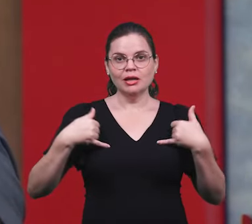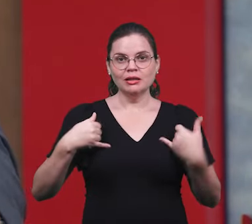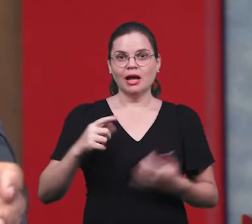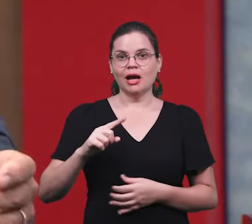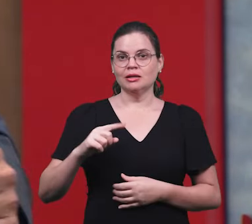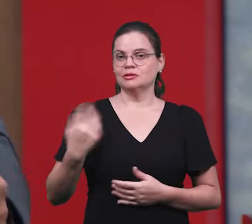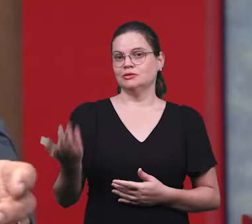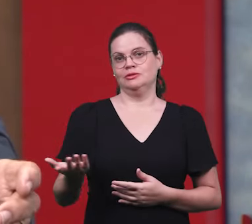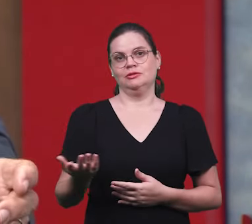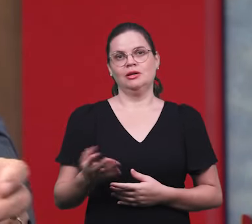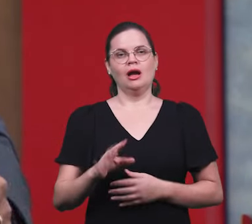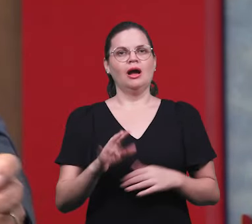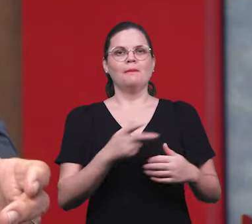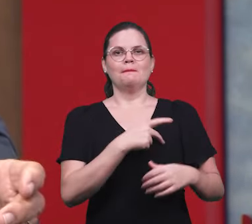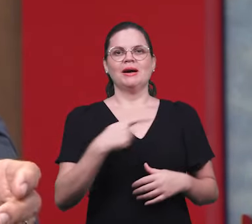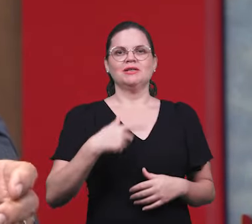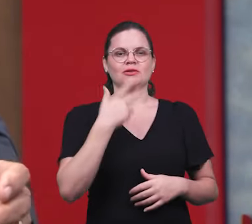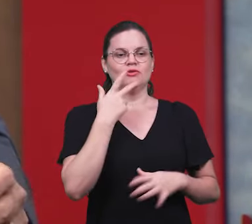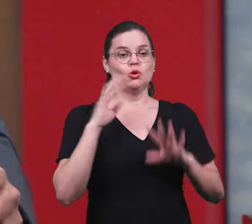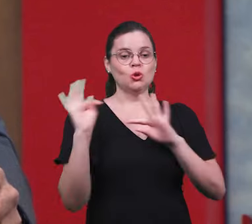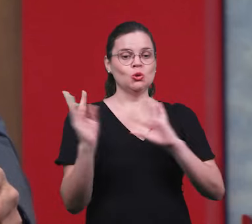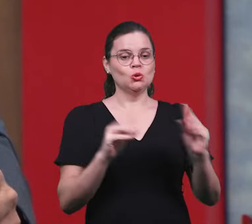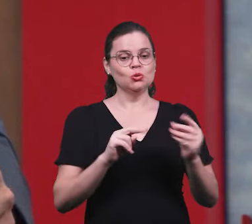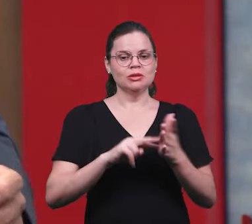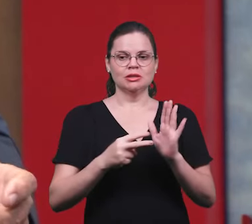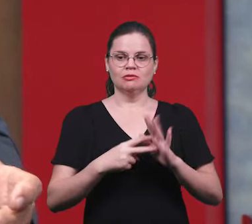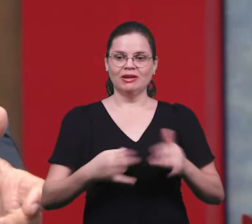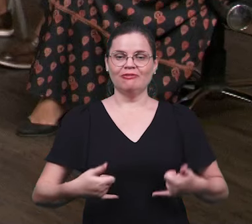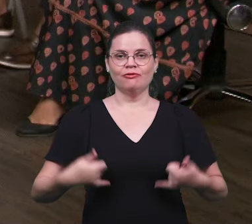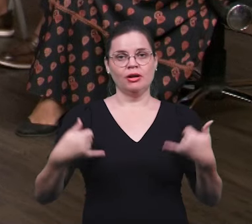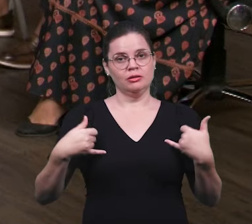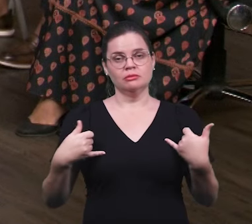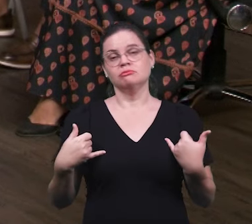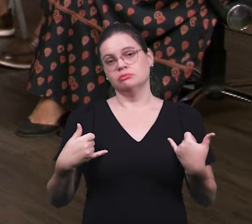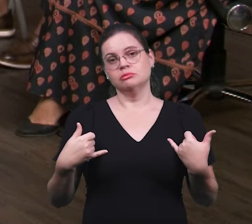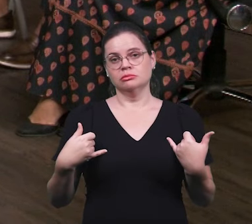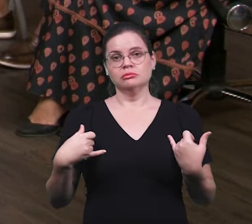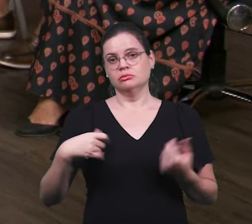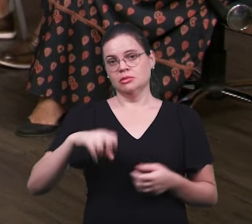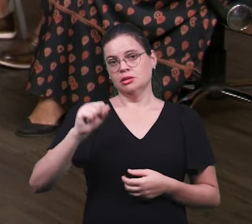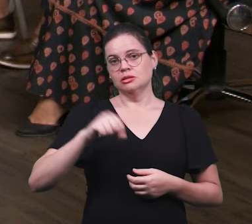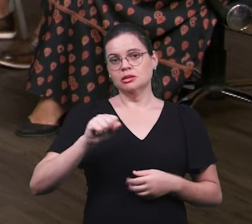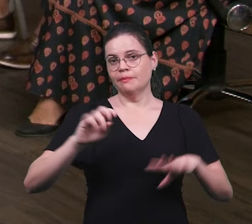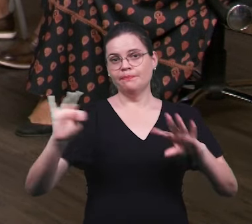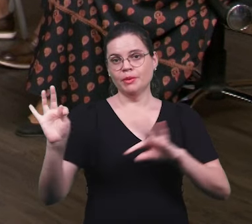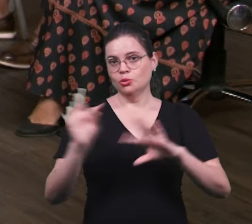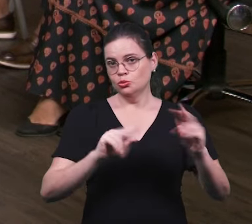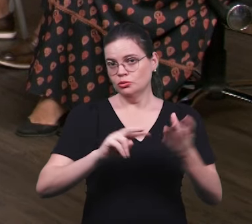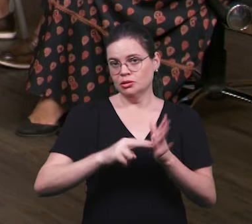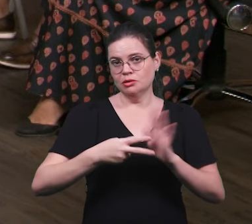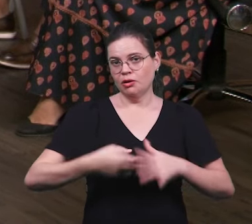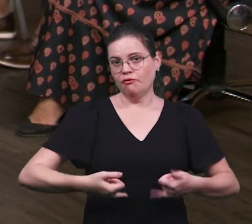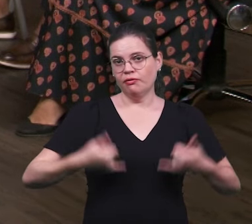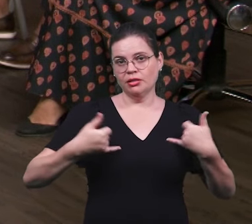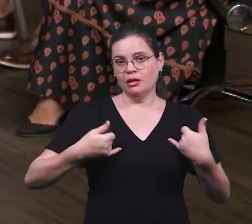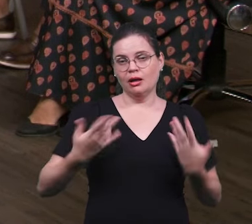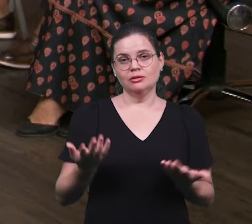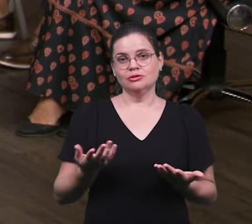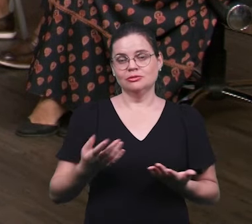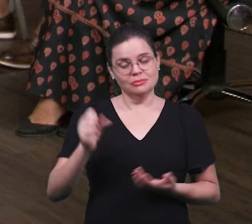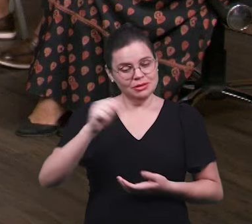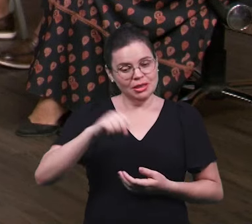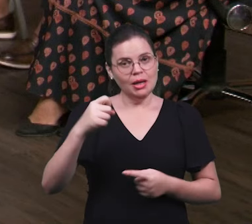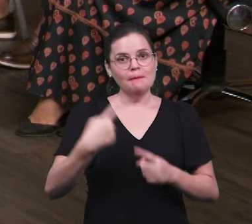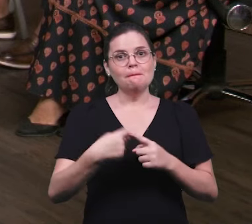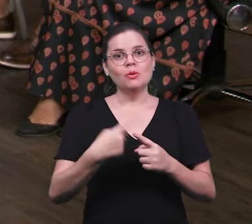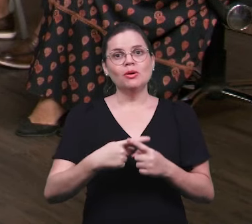Deus, o pastor falou que tudo é vaidade. De certa forma, tudo é vaidade. Tudo é vaidade porque